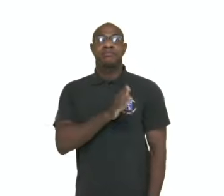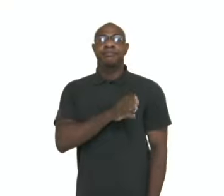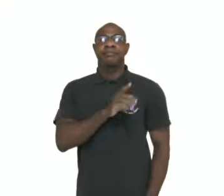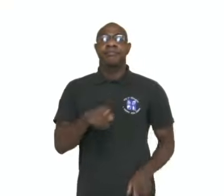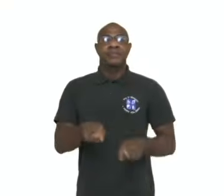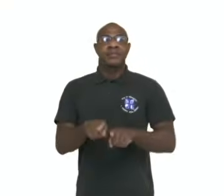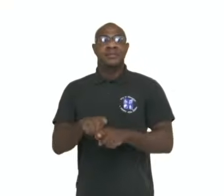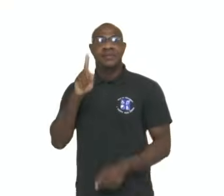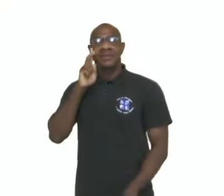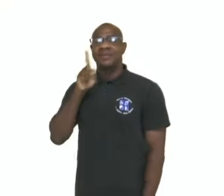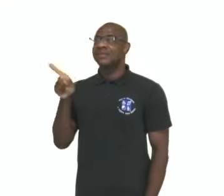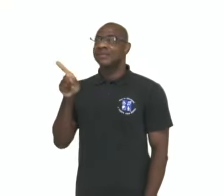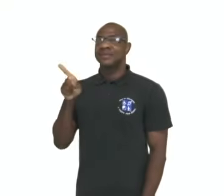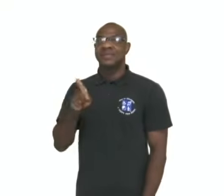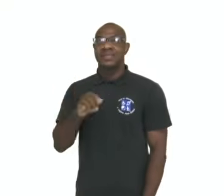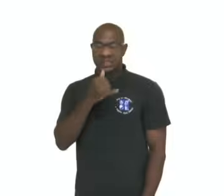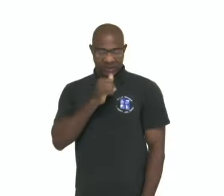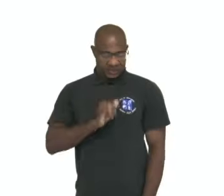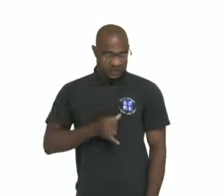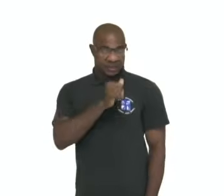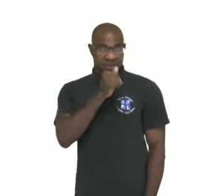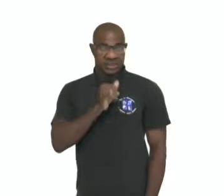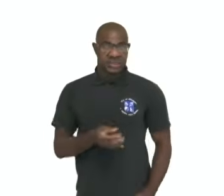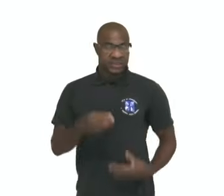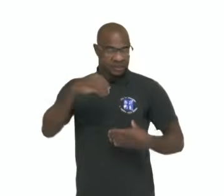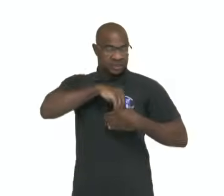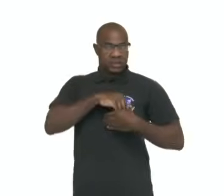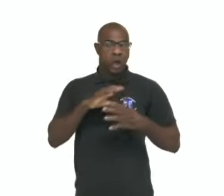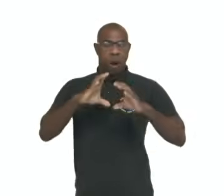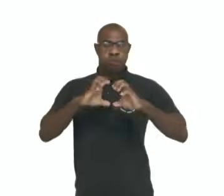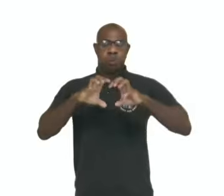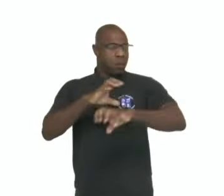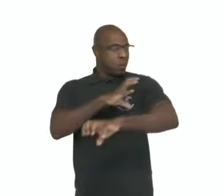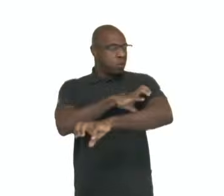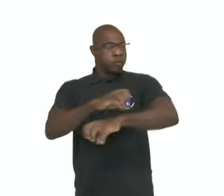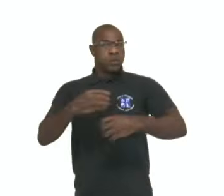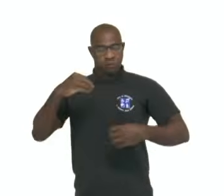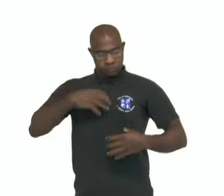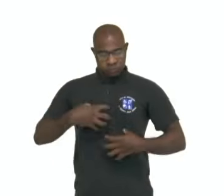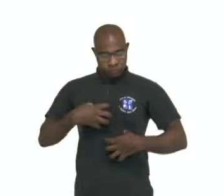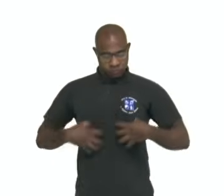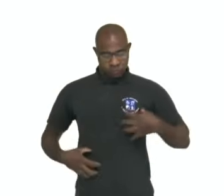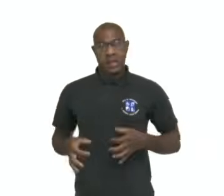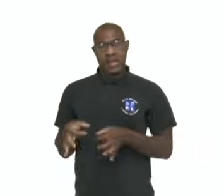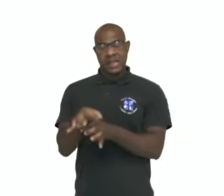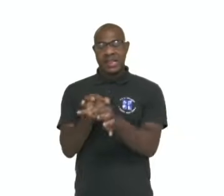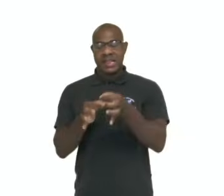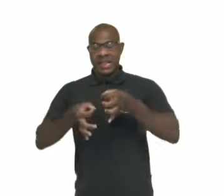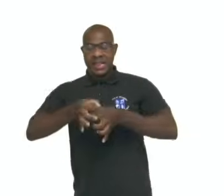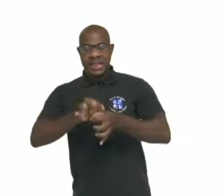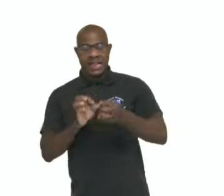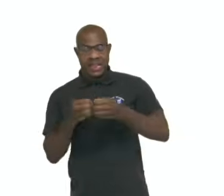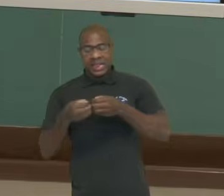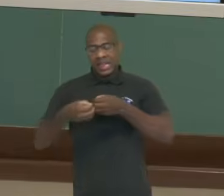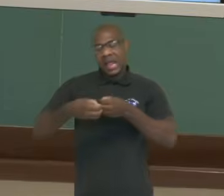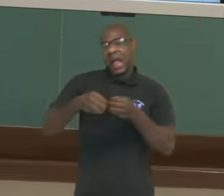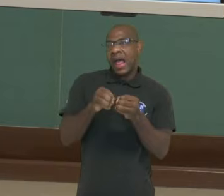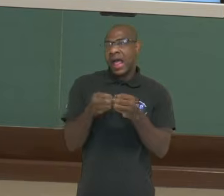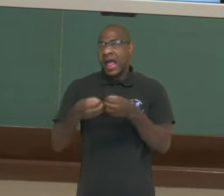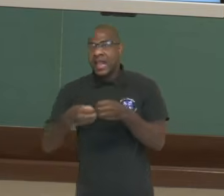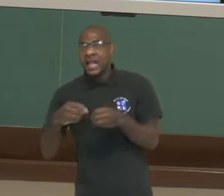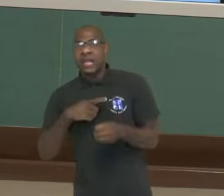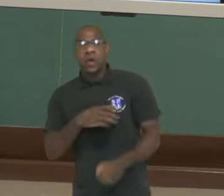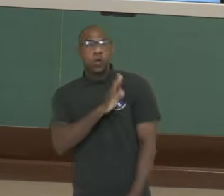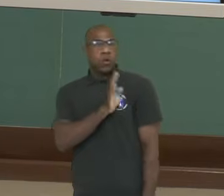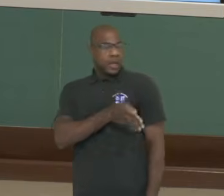ocorrem, né, no interior dos músculos, né, dos órgãos, das células. Aqui a gente tem um coração, mostrando